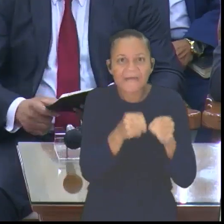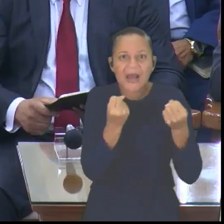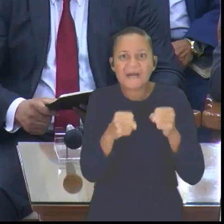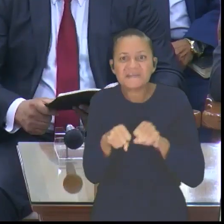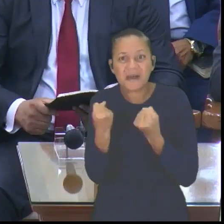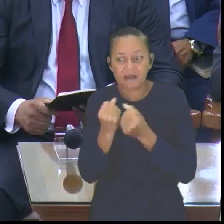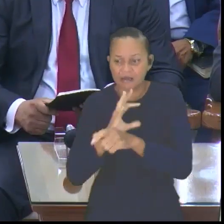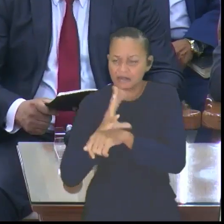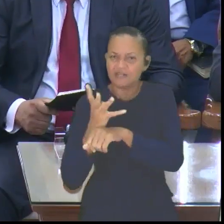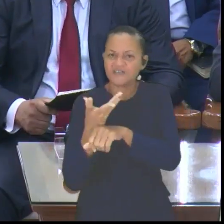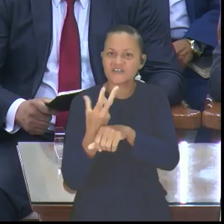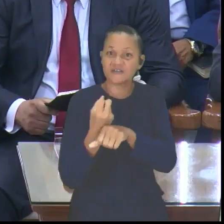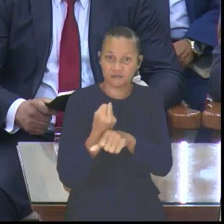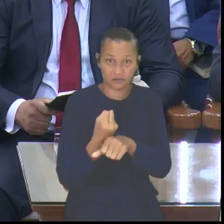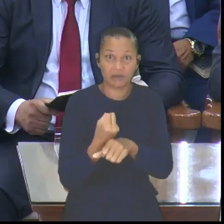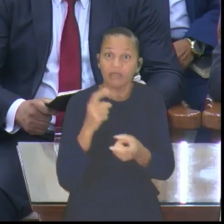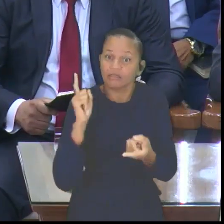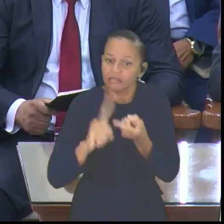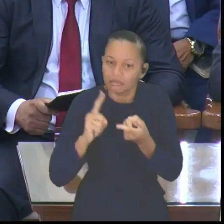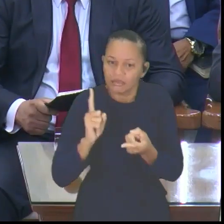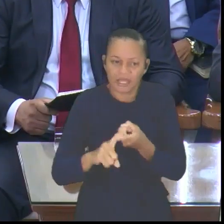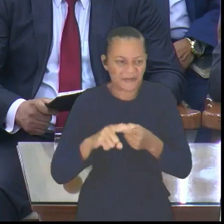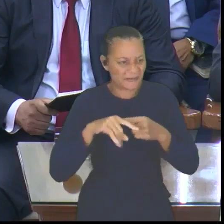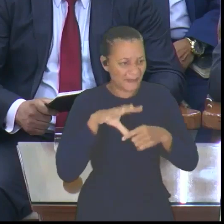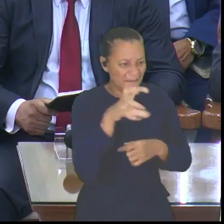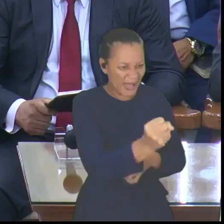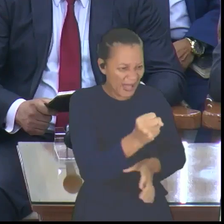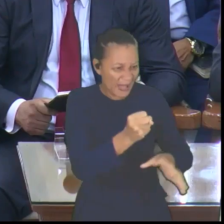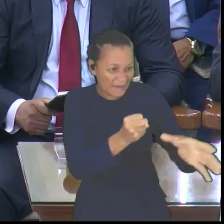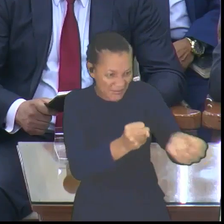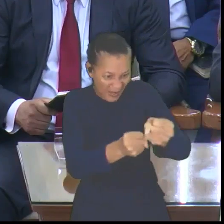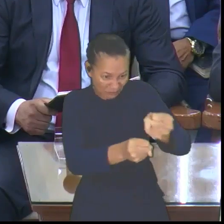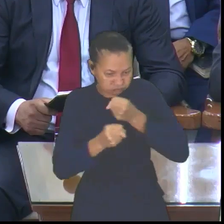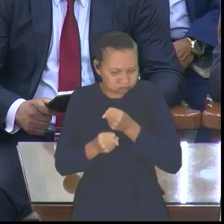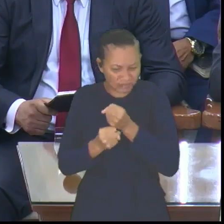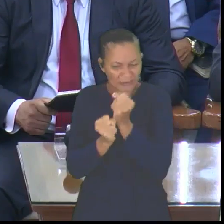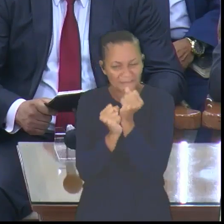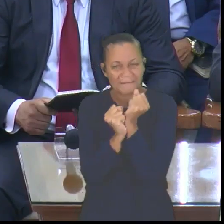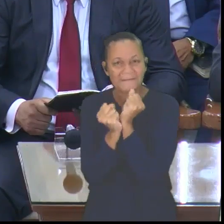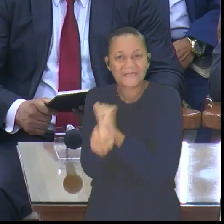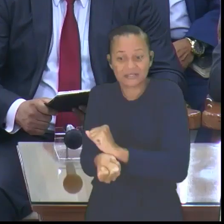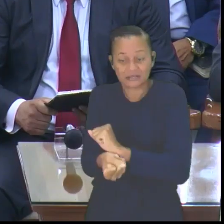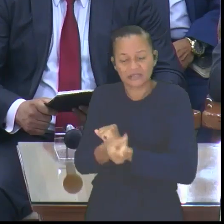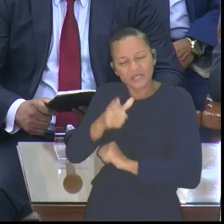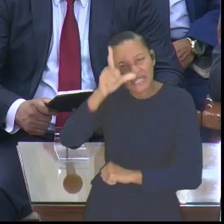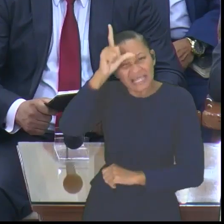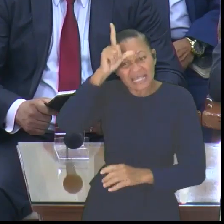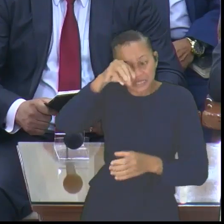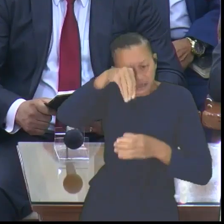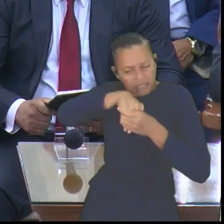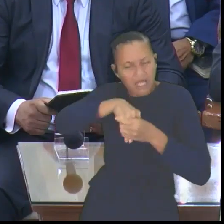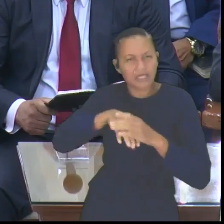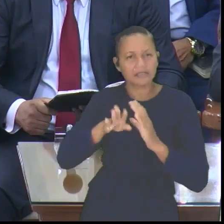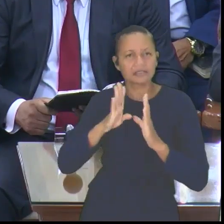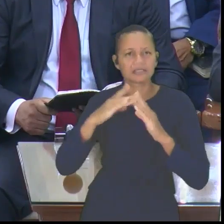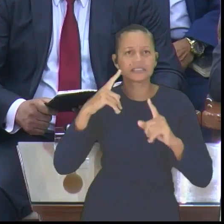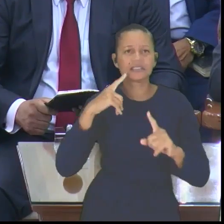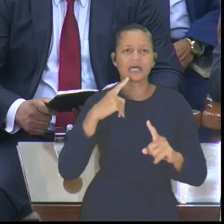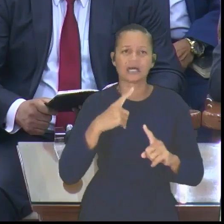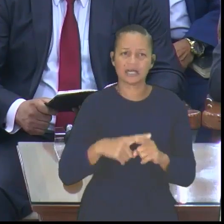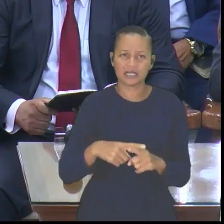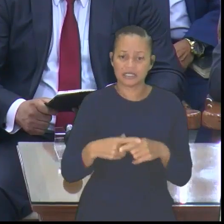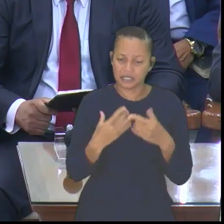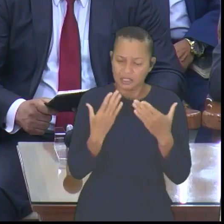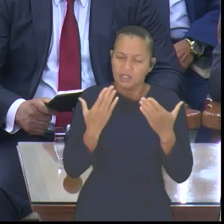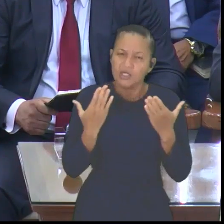fez plano também para prender a liderança da igreja e, com isto,